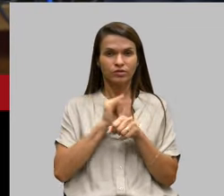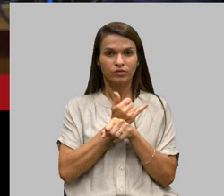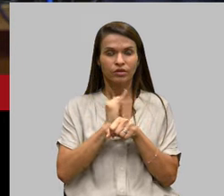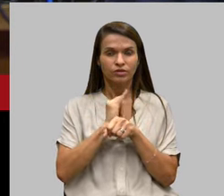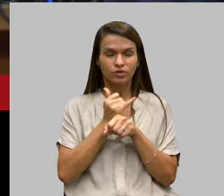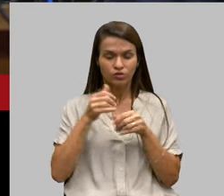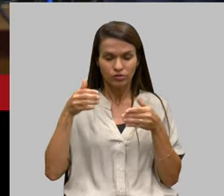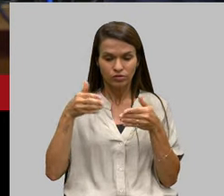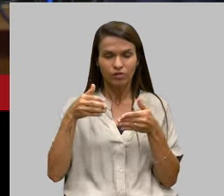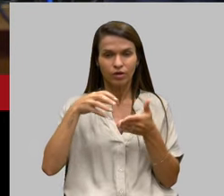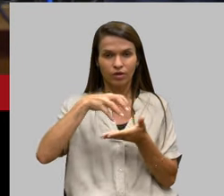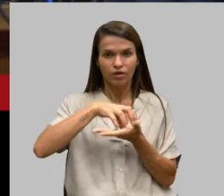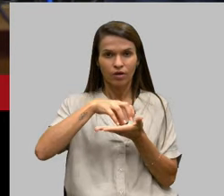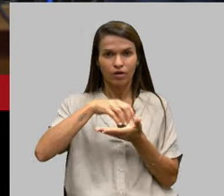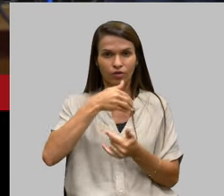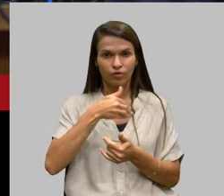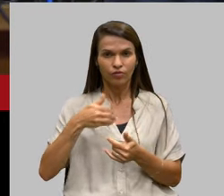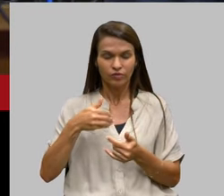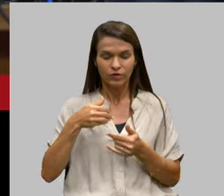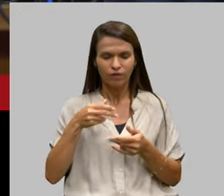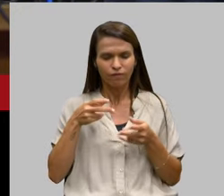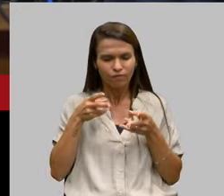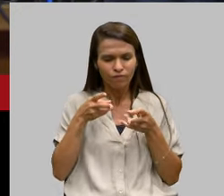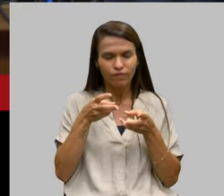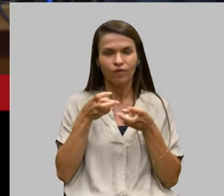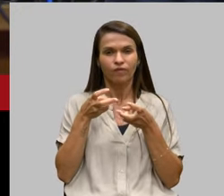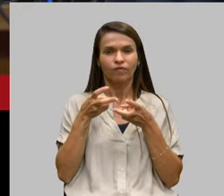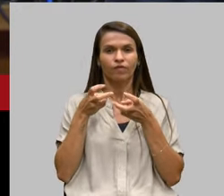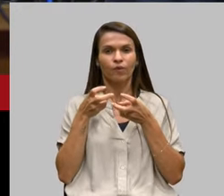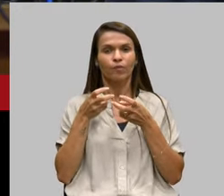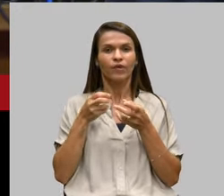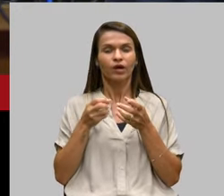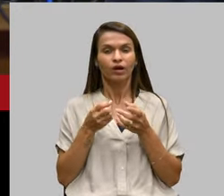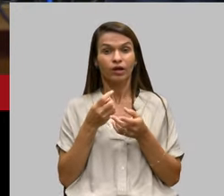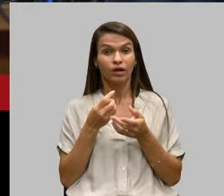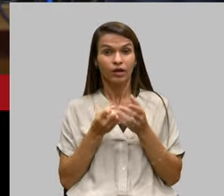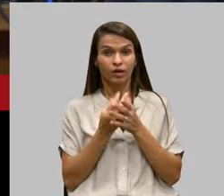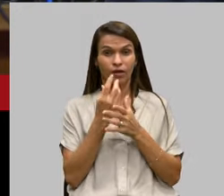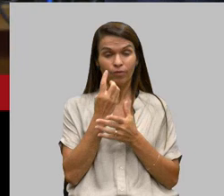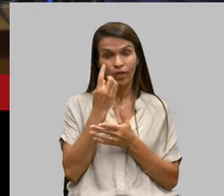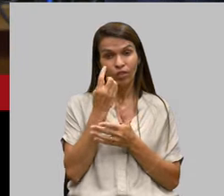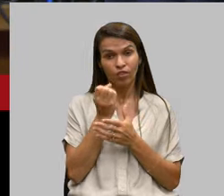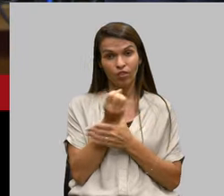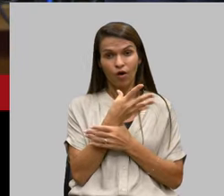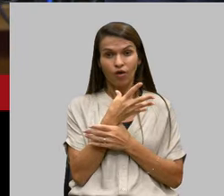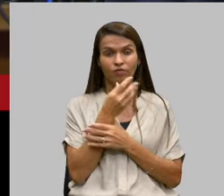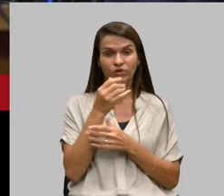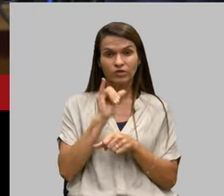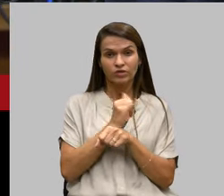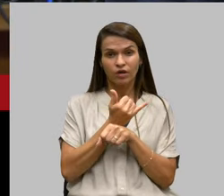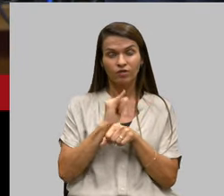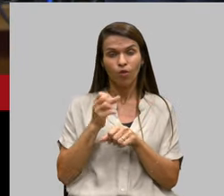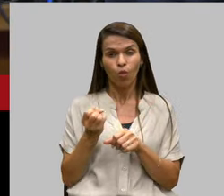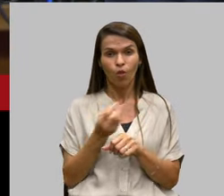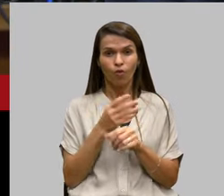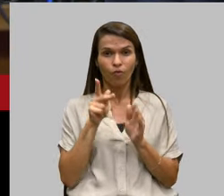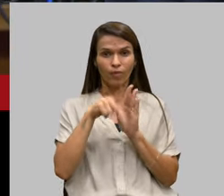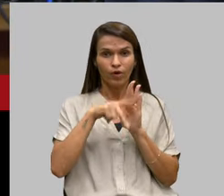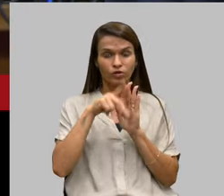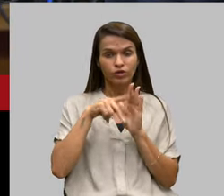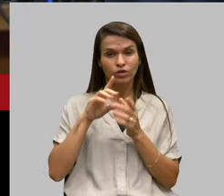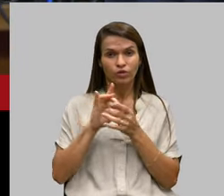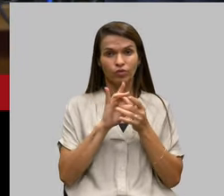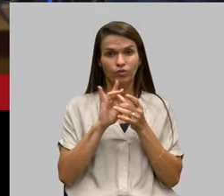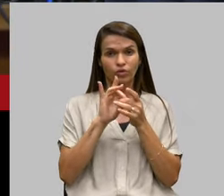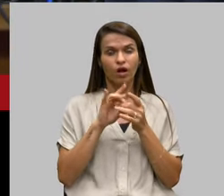centralização então o Governo está se debruçando para formular uma nova estratégia um novo projeto aí com relação à unidade gestora da União Então esse